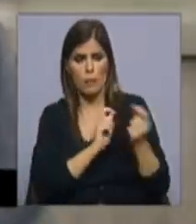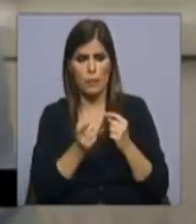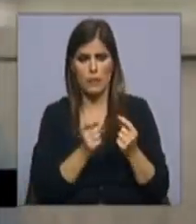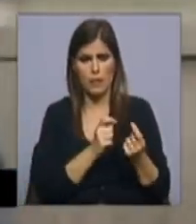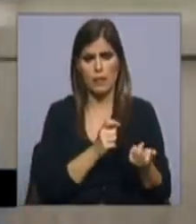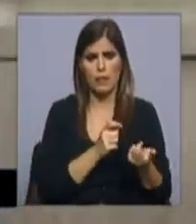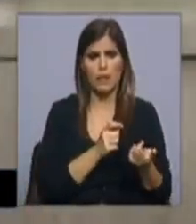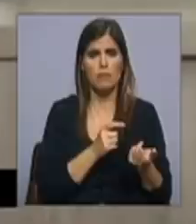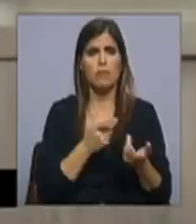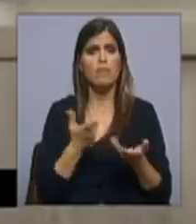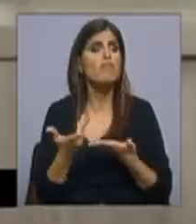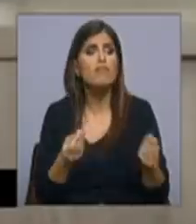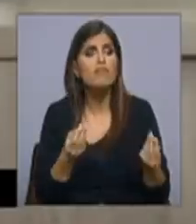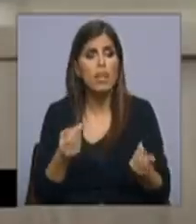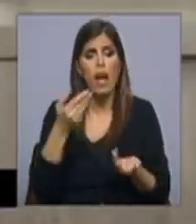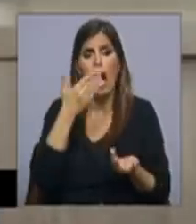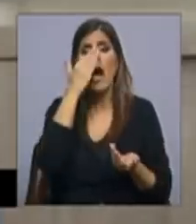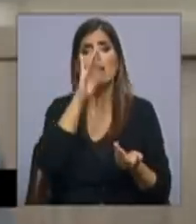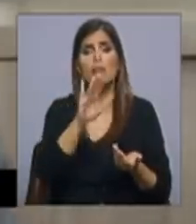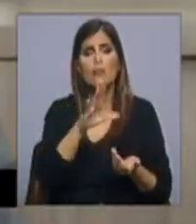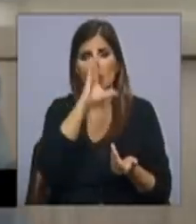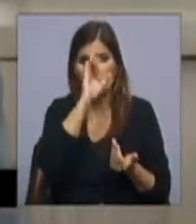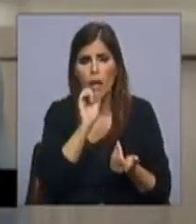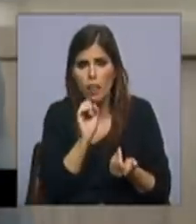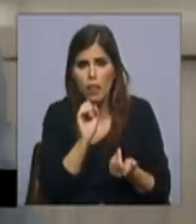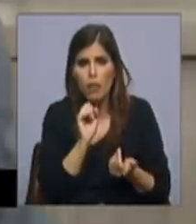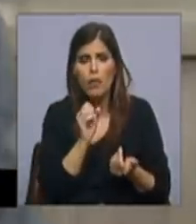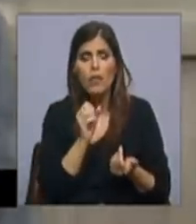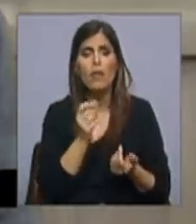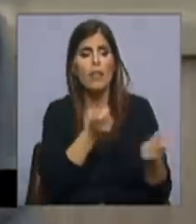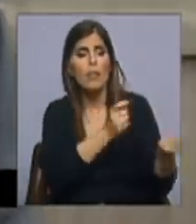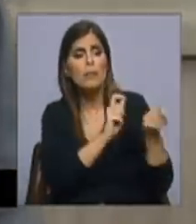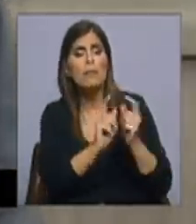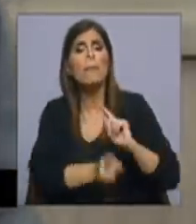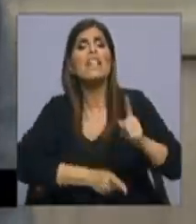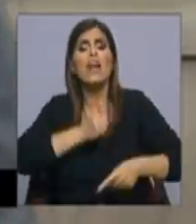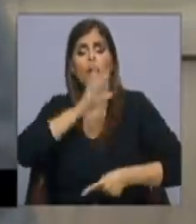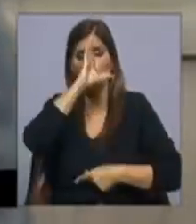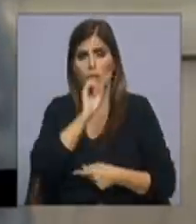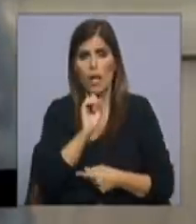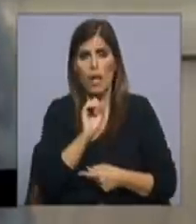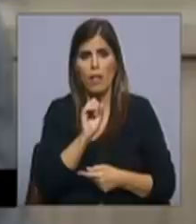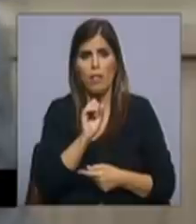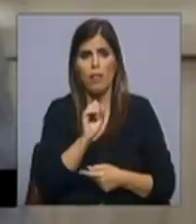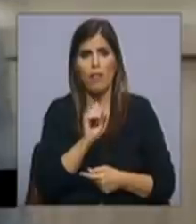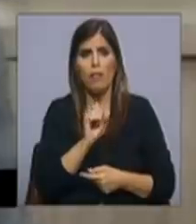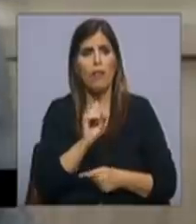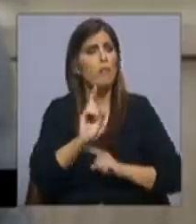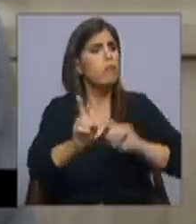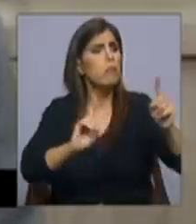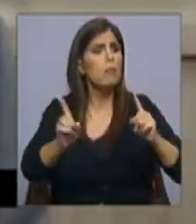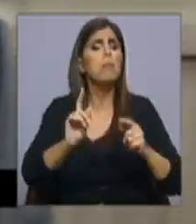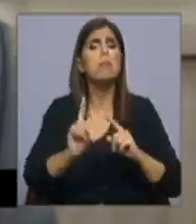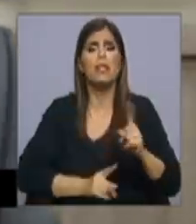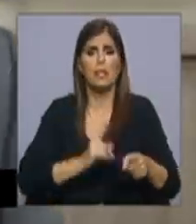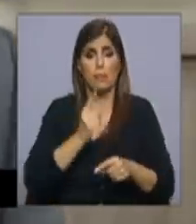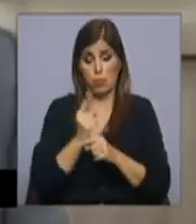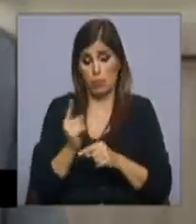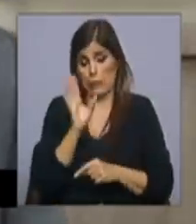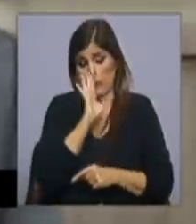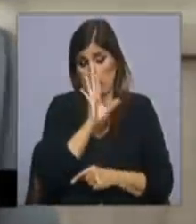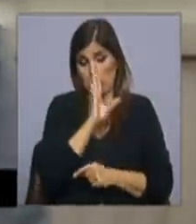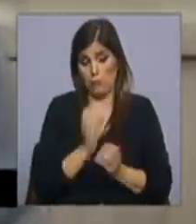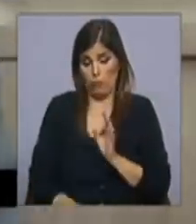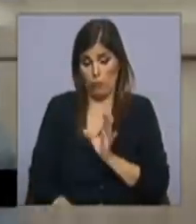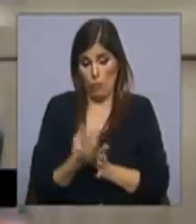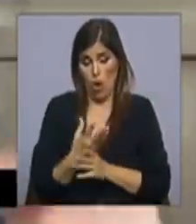do Estado, nós vamos ter que discutir outra vez para quem que o Estado deve governar, porque quando tem uma crise como essa, o que a